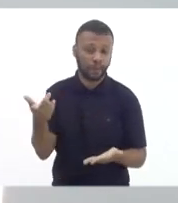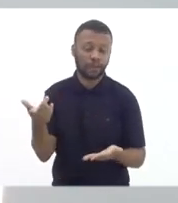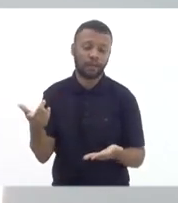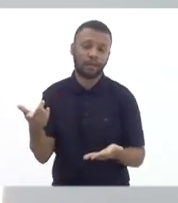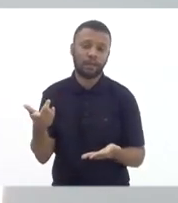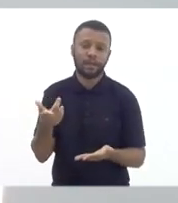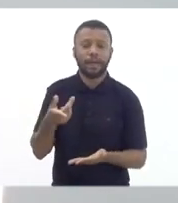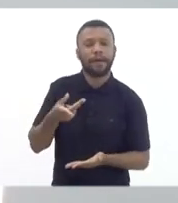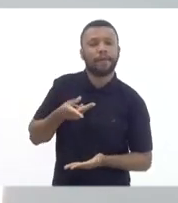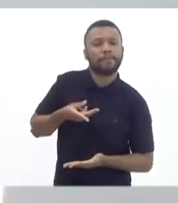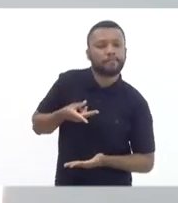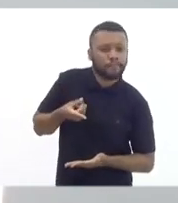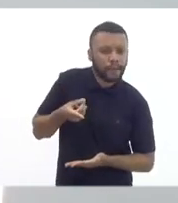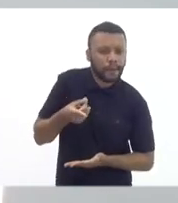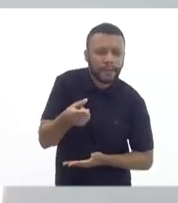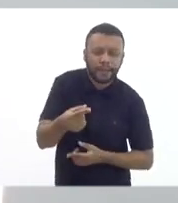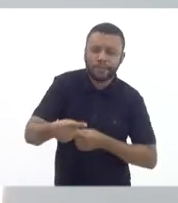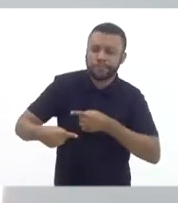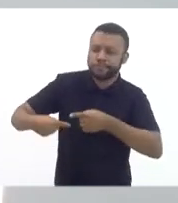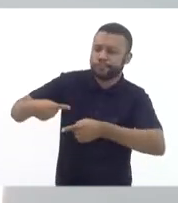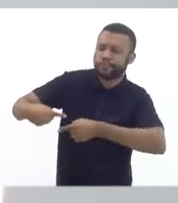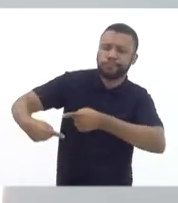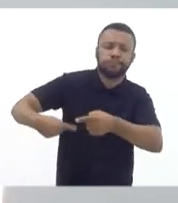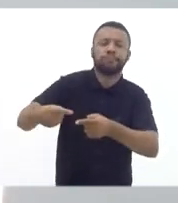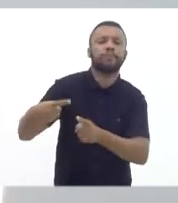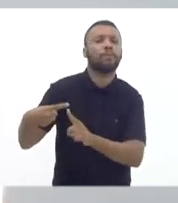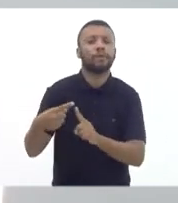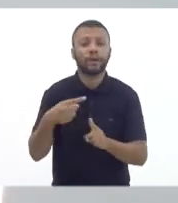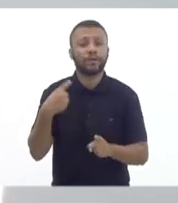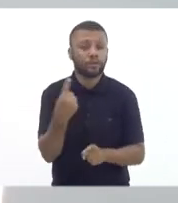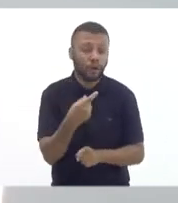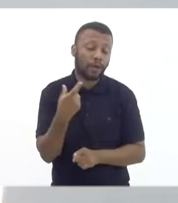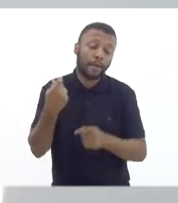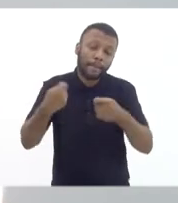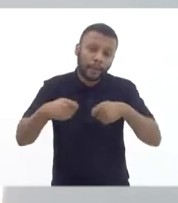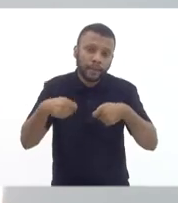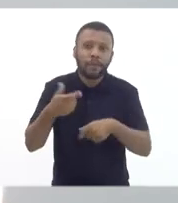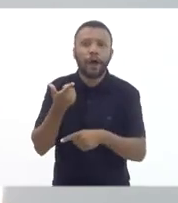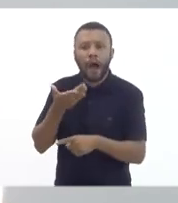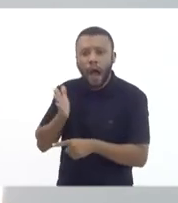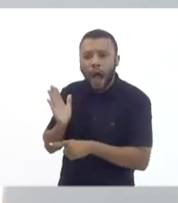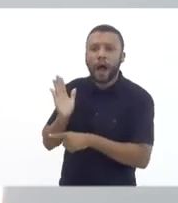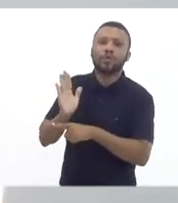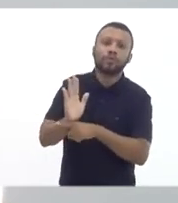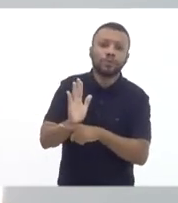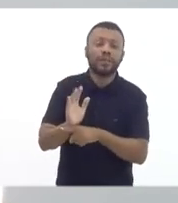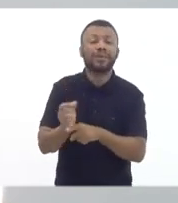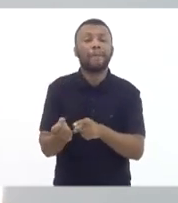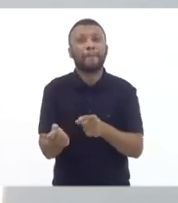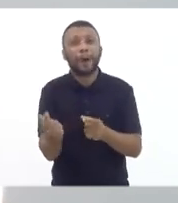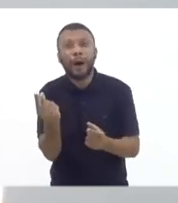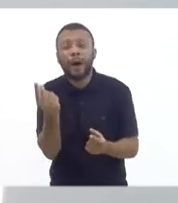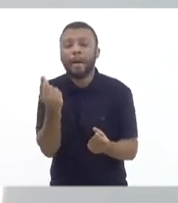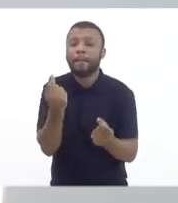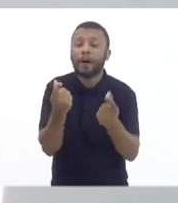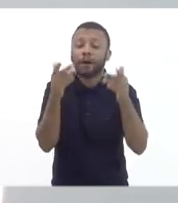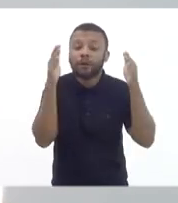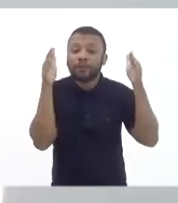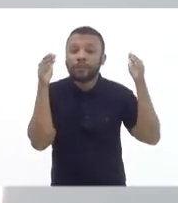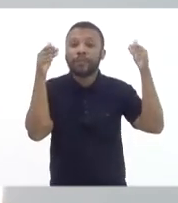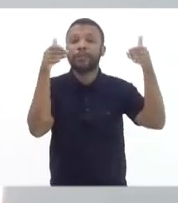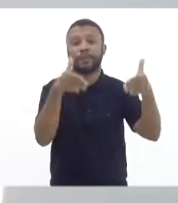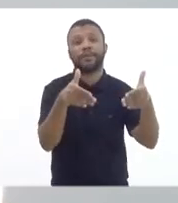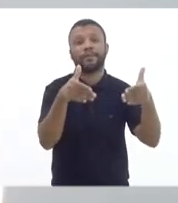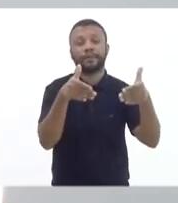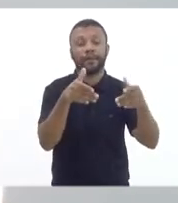digo permanente porque a gente fazer grandes ajudas, elas são pontuais, elas são episódicas, né, Marcelo? Elas